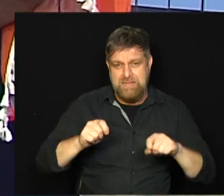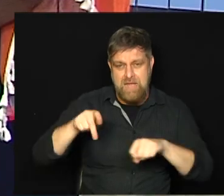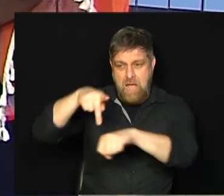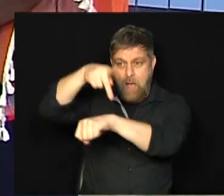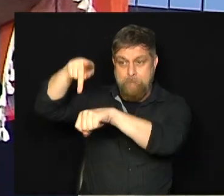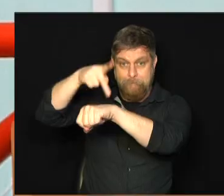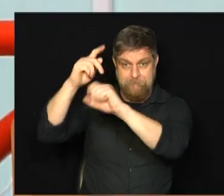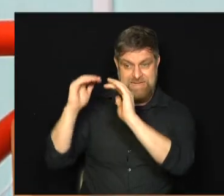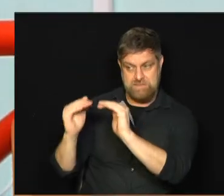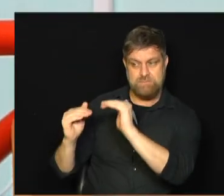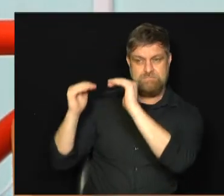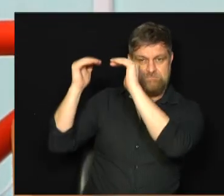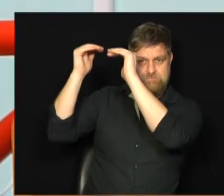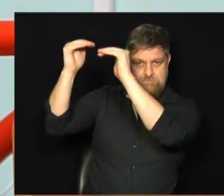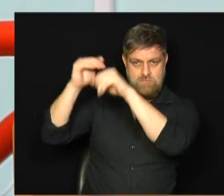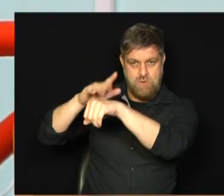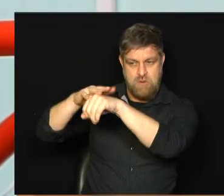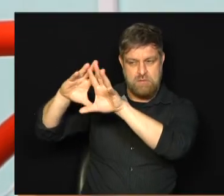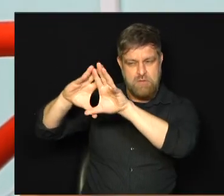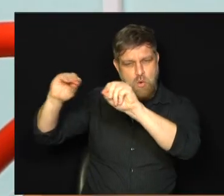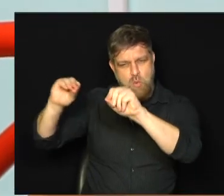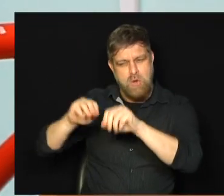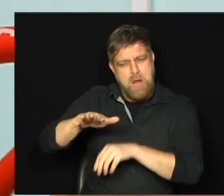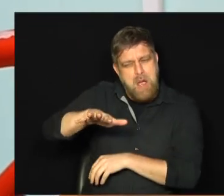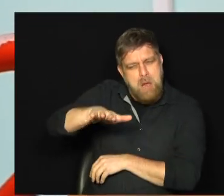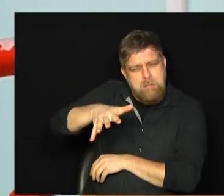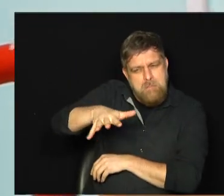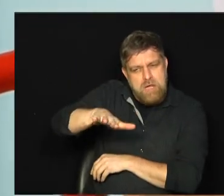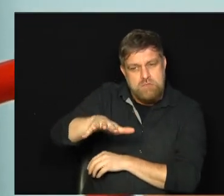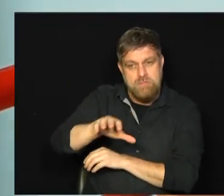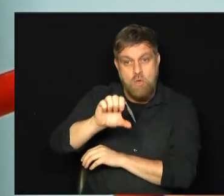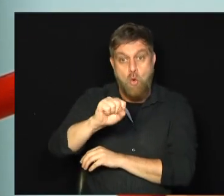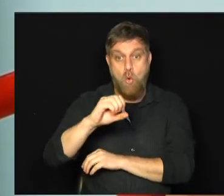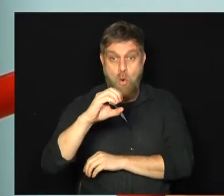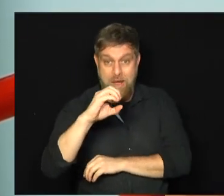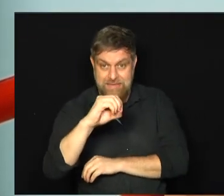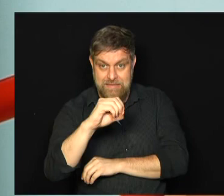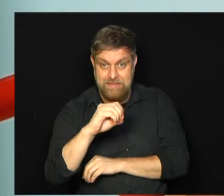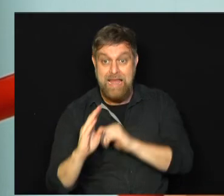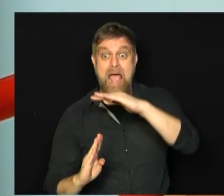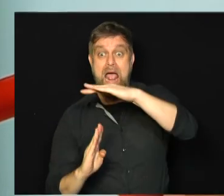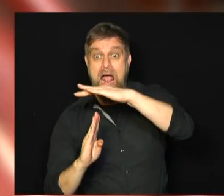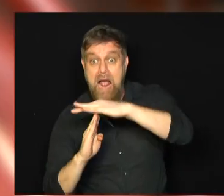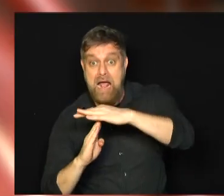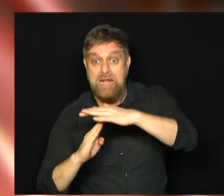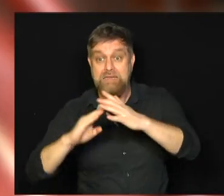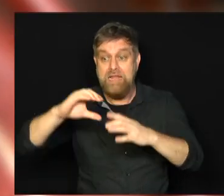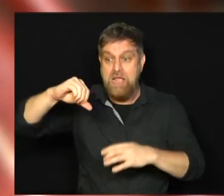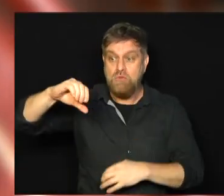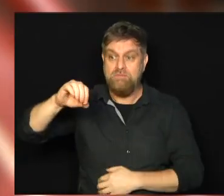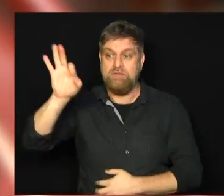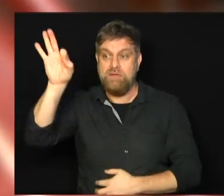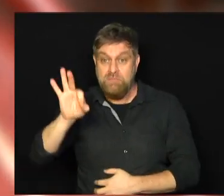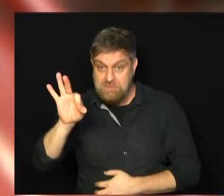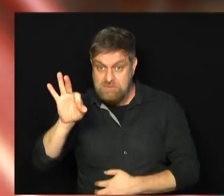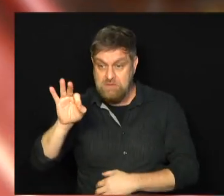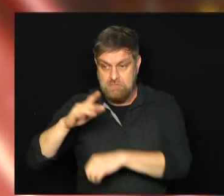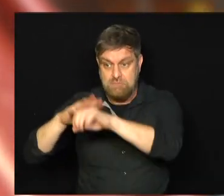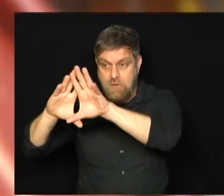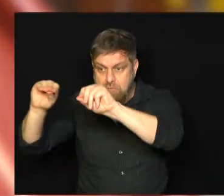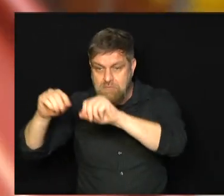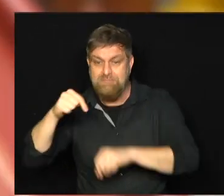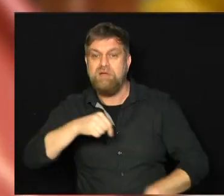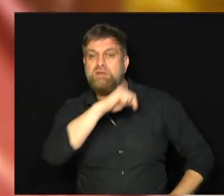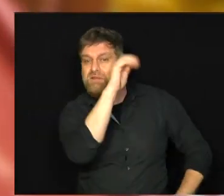países desenvolvidos está da ordem de 80% a 90%. Olha. No nosso Brasil,